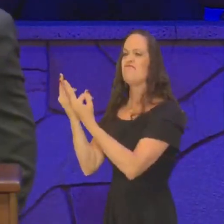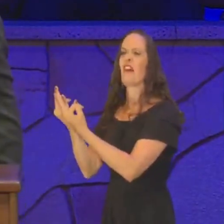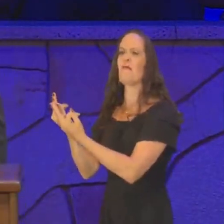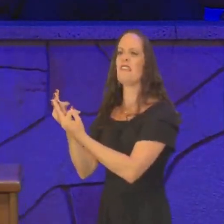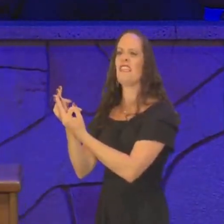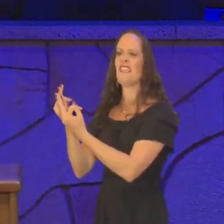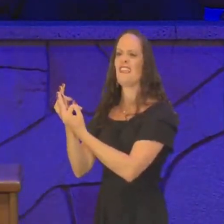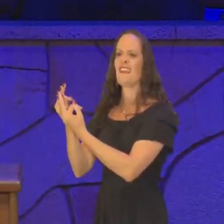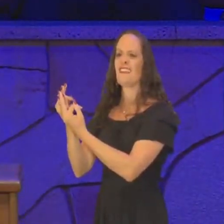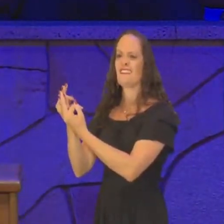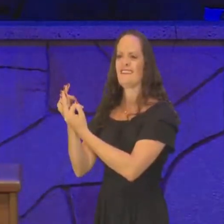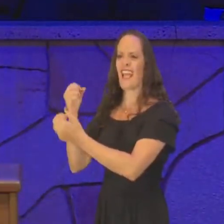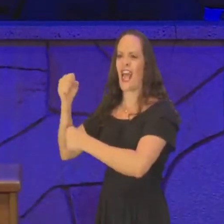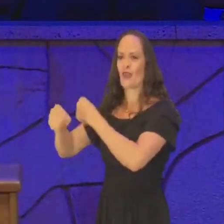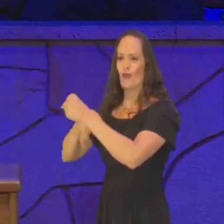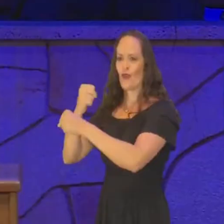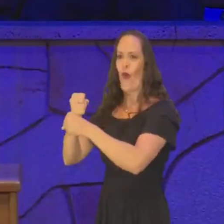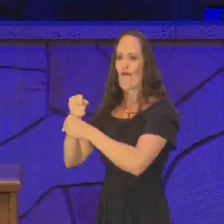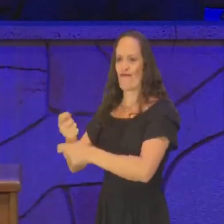descer aquela trilha